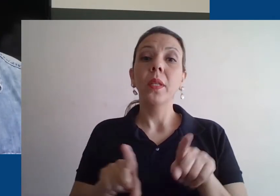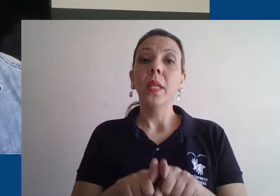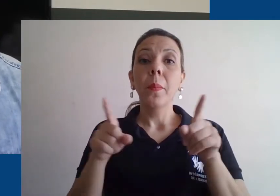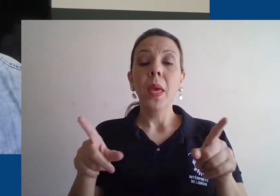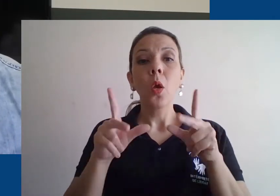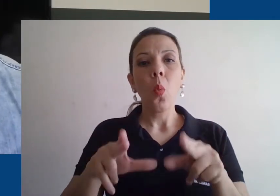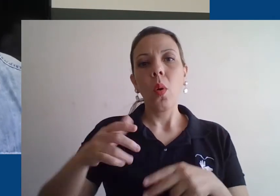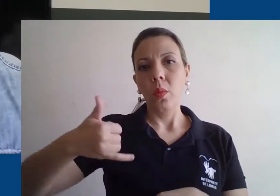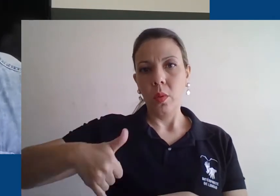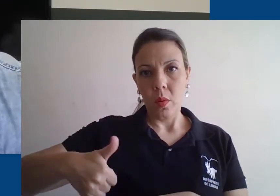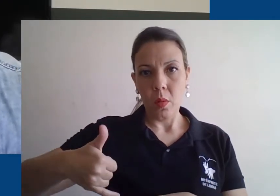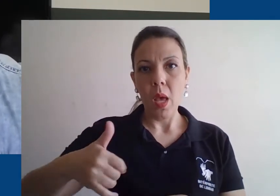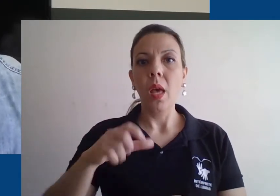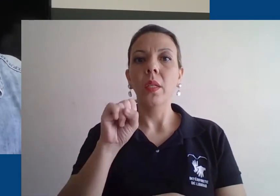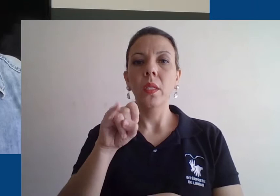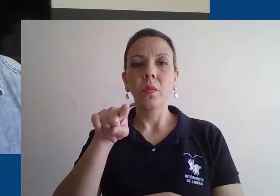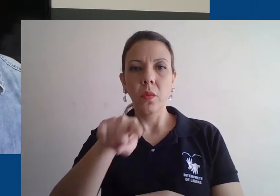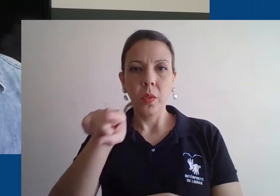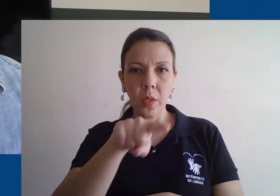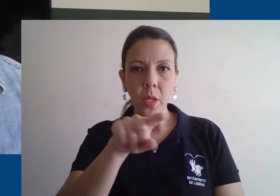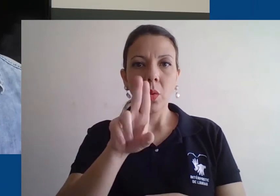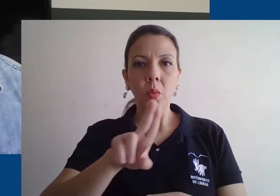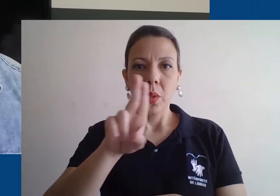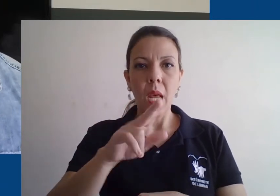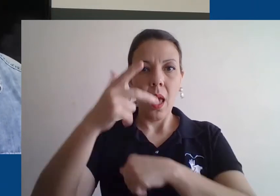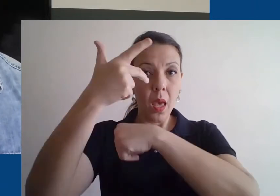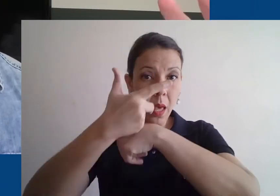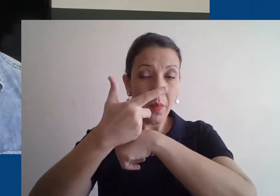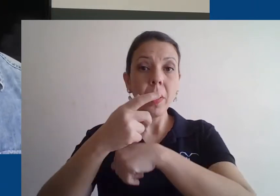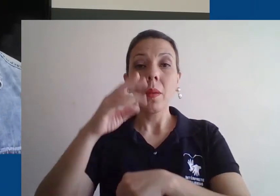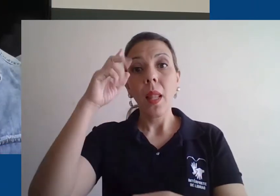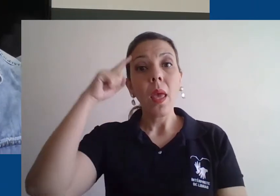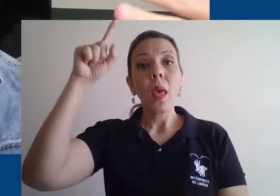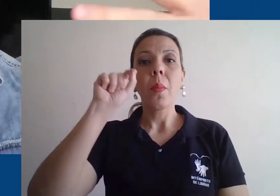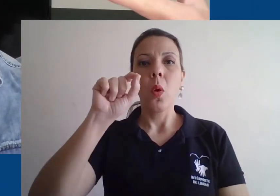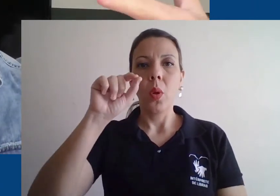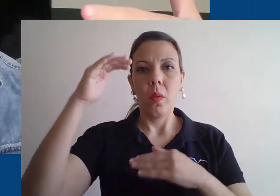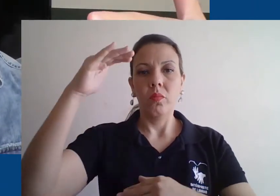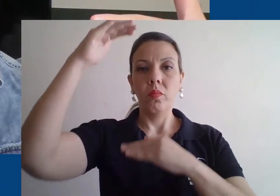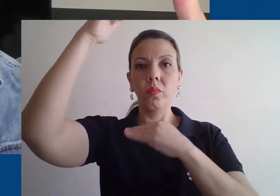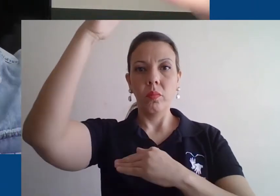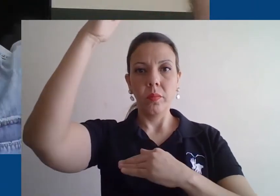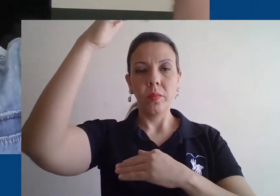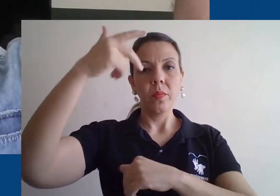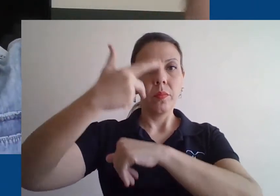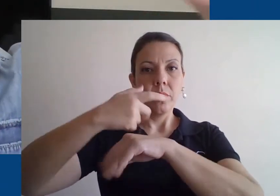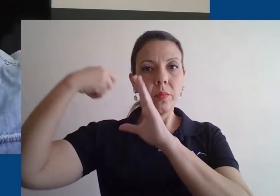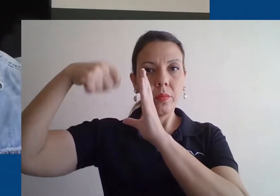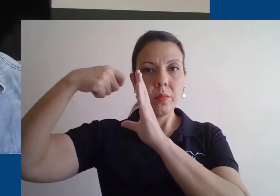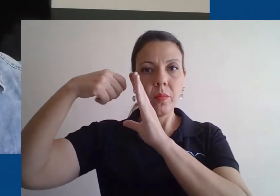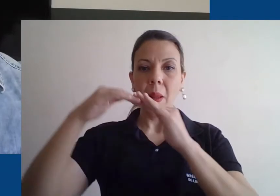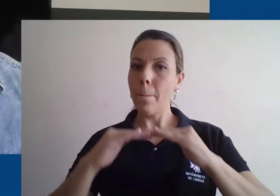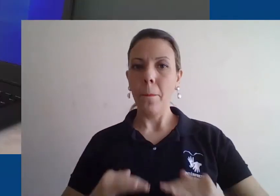do celular, que vai ser também depois para a câmera a mesma dica. Sempre tentar deixar a câmera na altura do seu olhar, nem muito